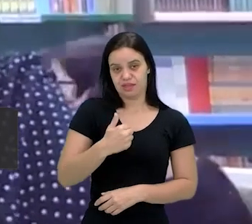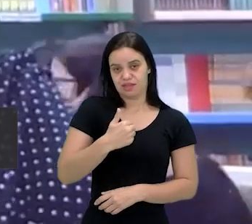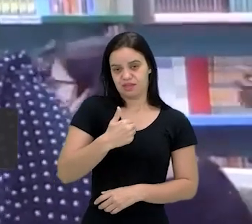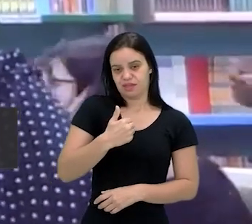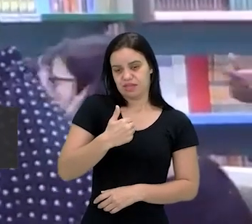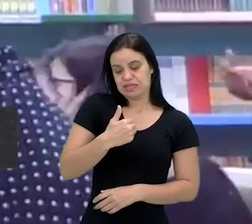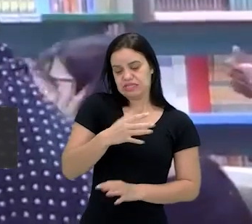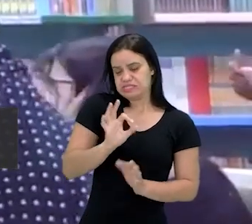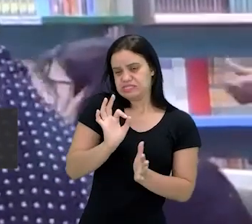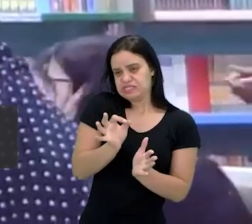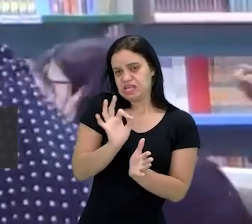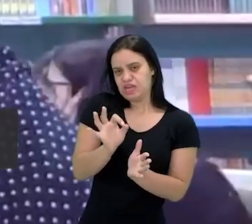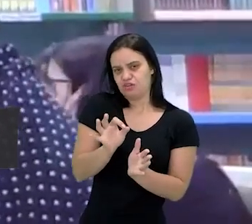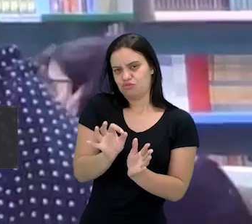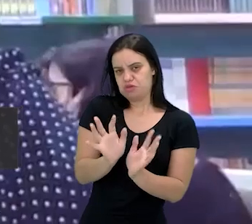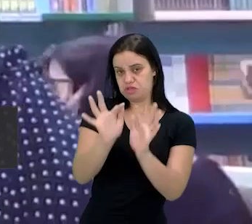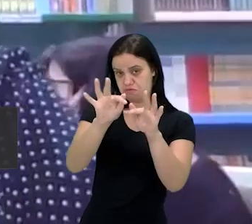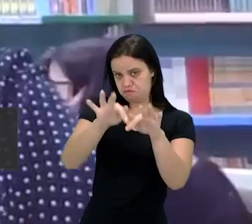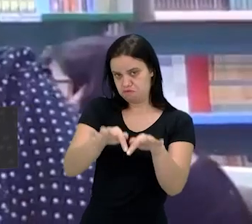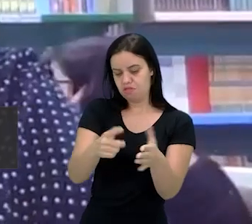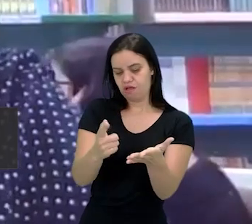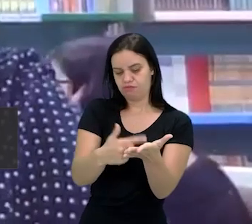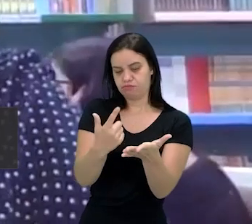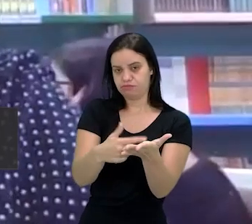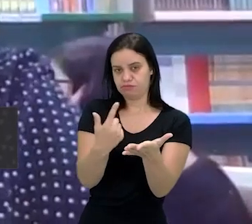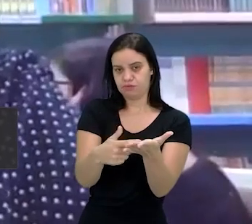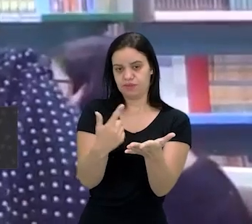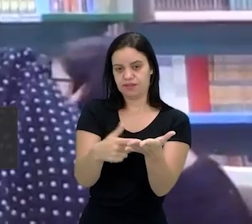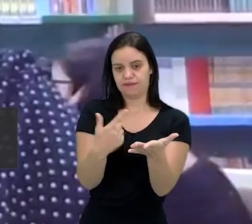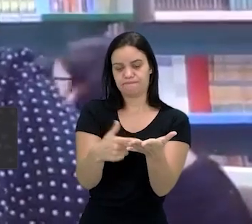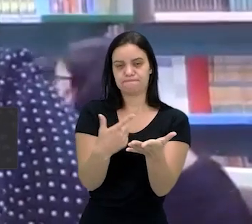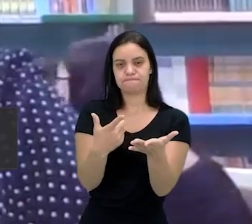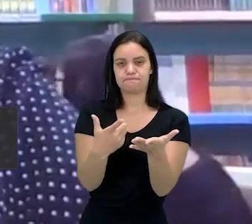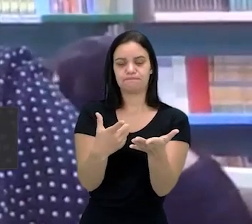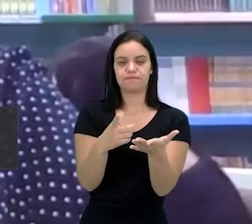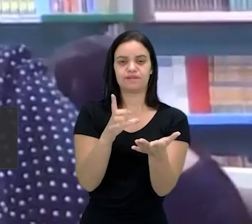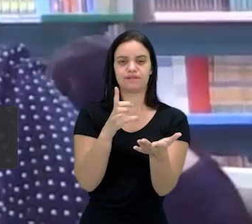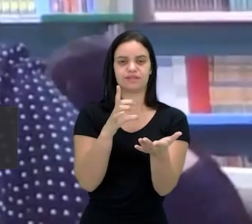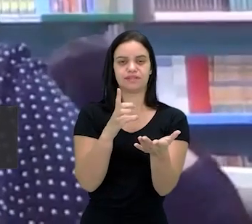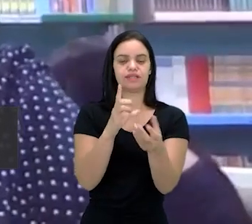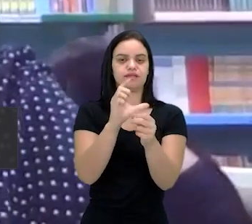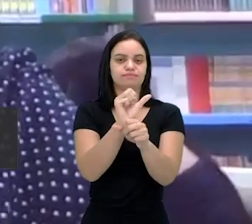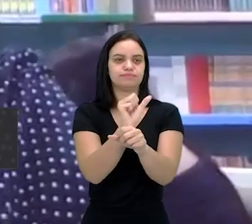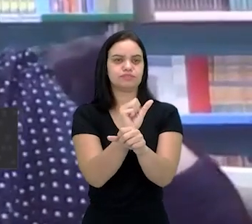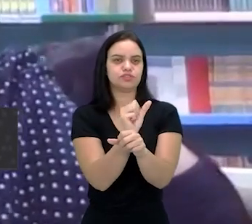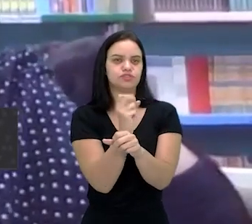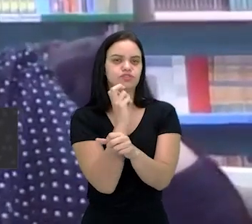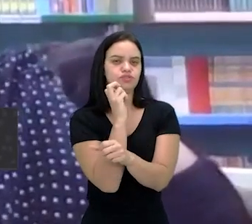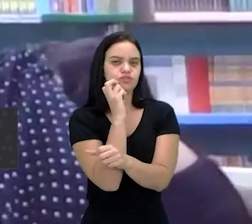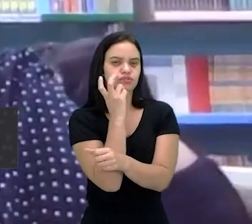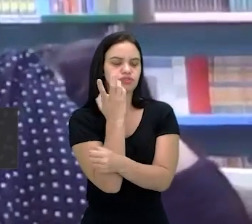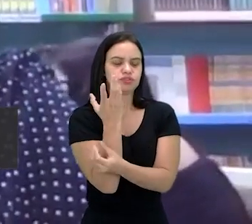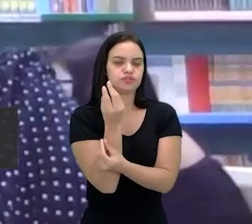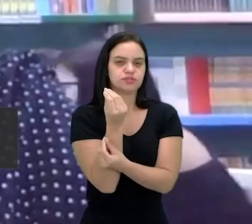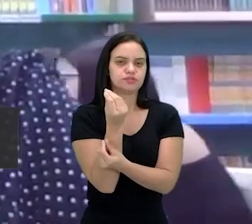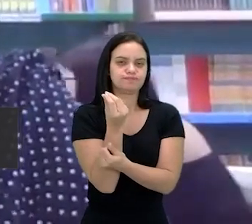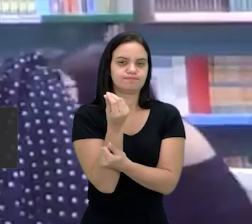Tá certo que no final do livro, né, quando ele vai lá e paga a dívida para